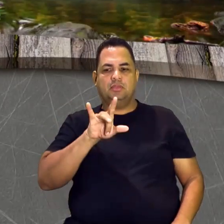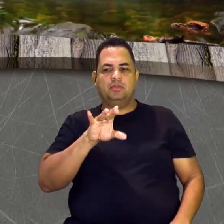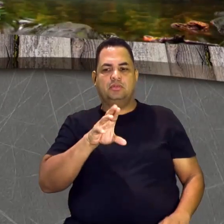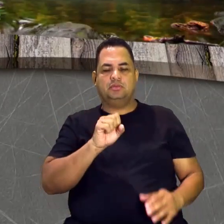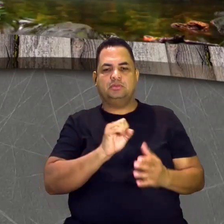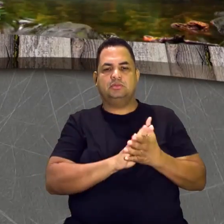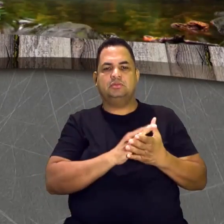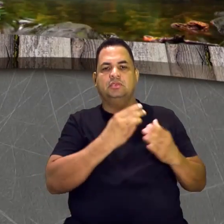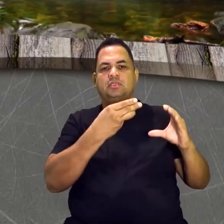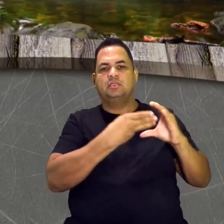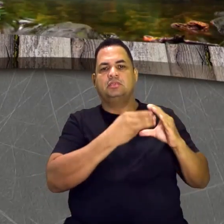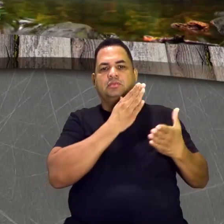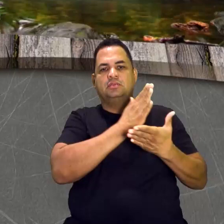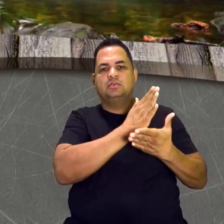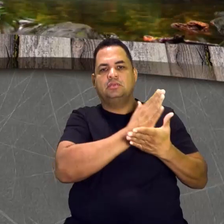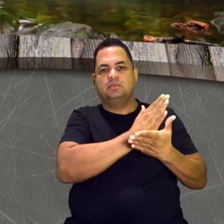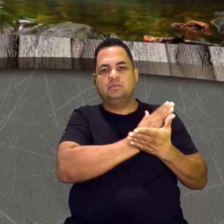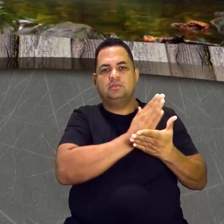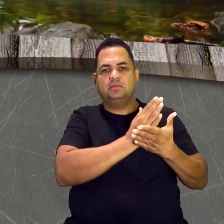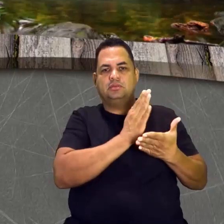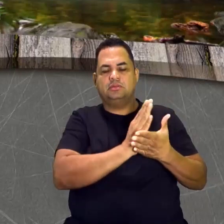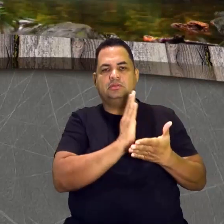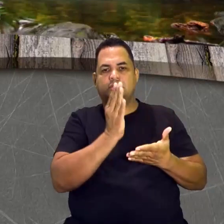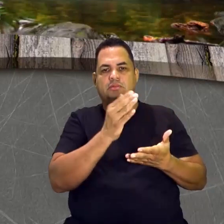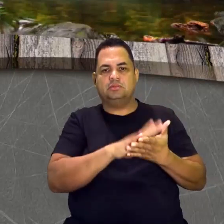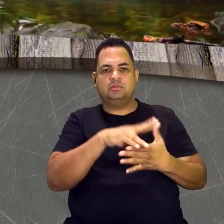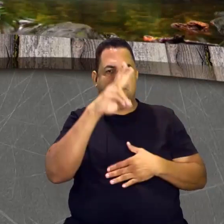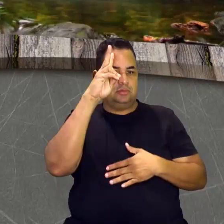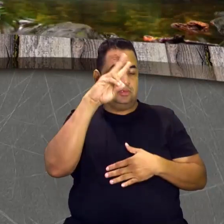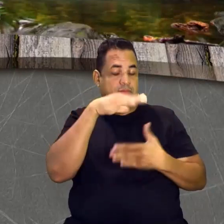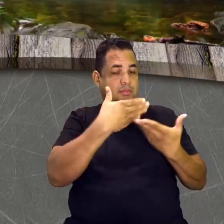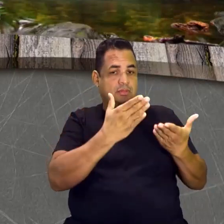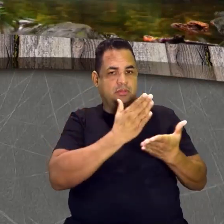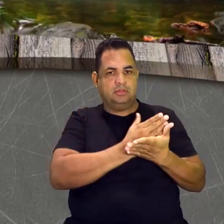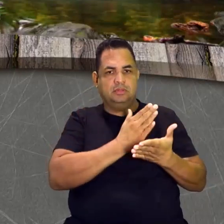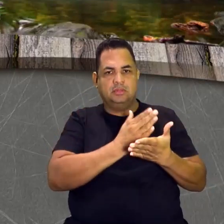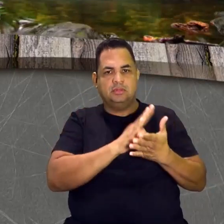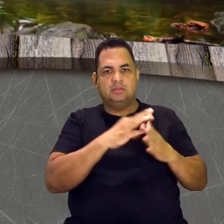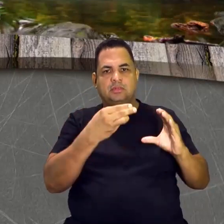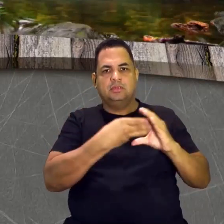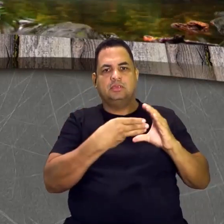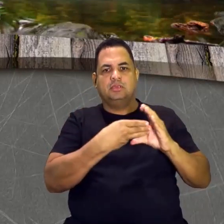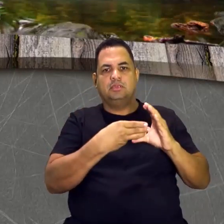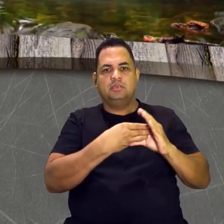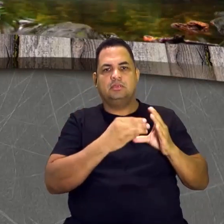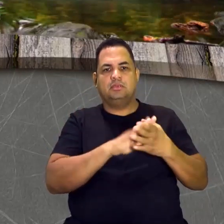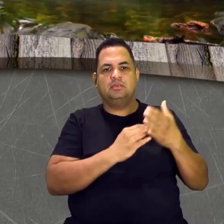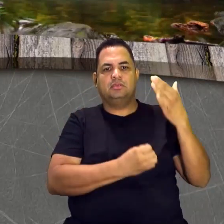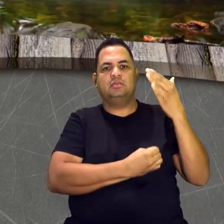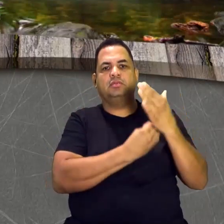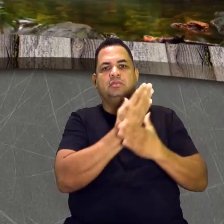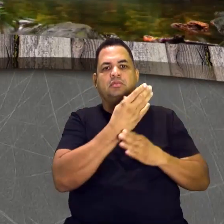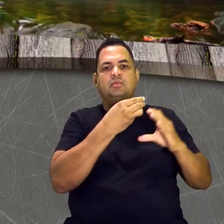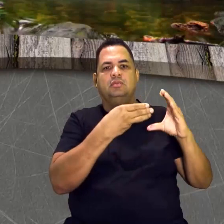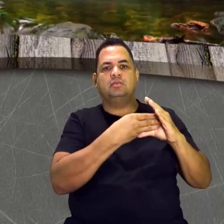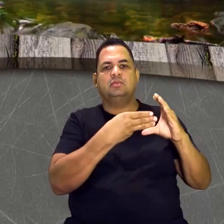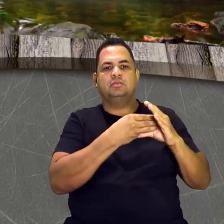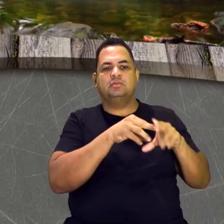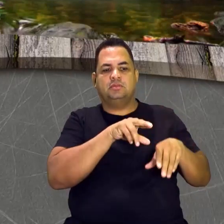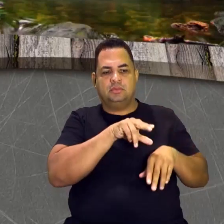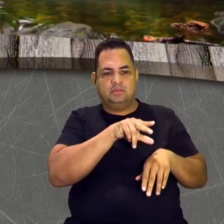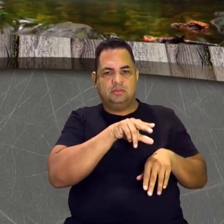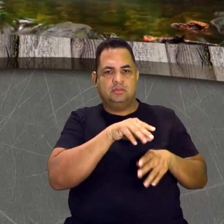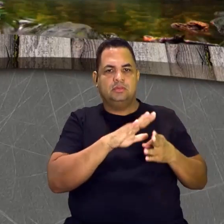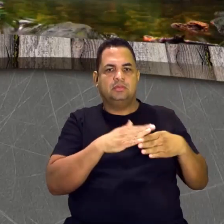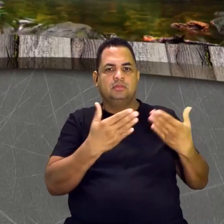vão se dividir, isso vocês já estudaram, a gente já viu, tá? Só estou assim relembrando. As células vão se dividir e dar origem a células